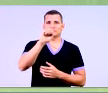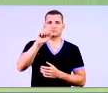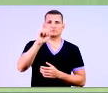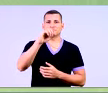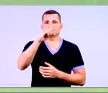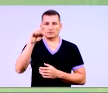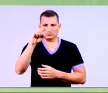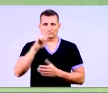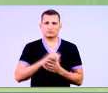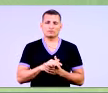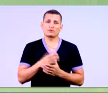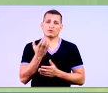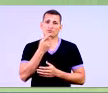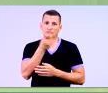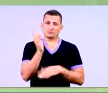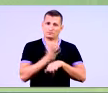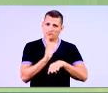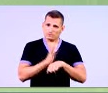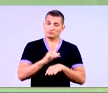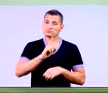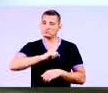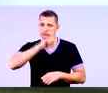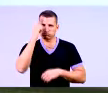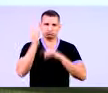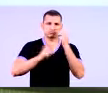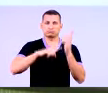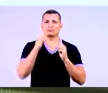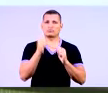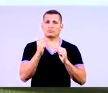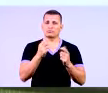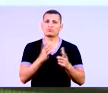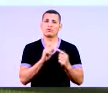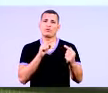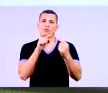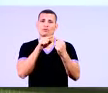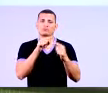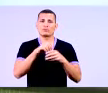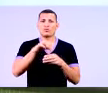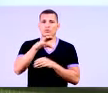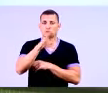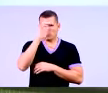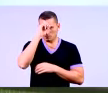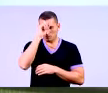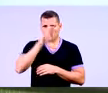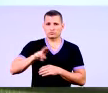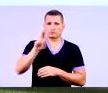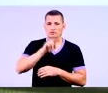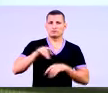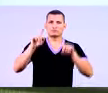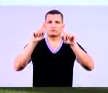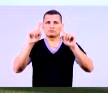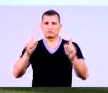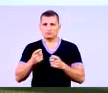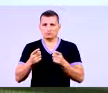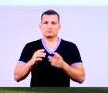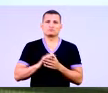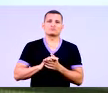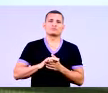quer na actividade que vocês criem expressões aritméticas baseadas nos conteúdos que a gente aprendeu usando aliás parenses